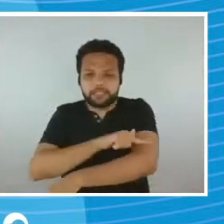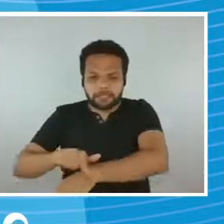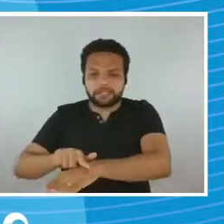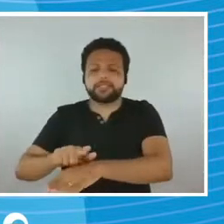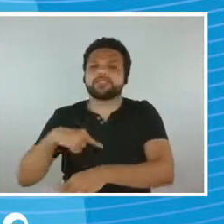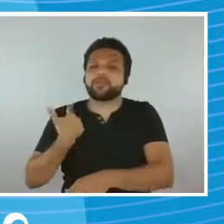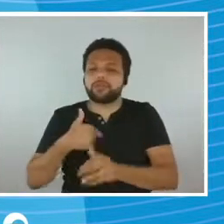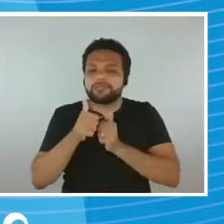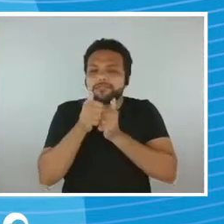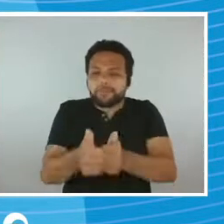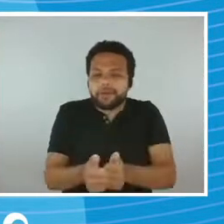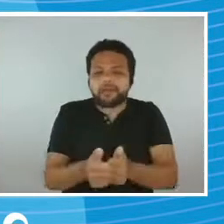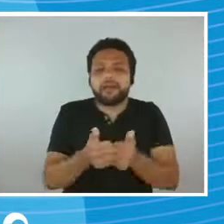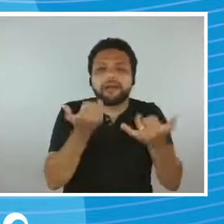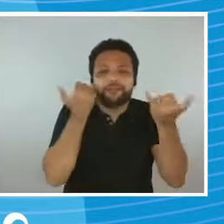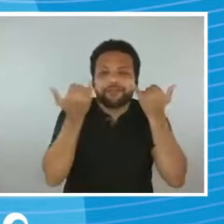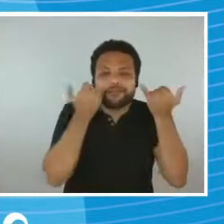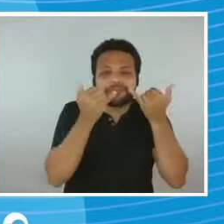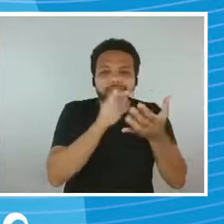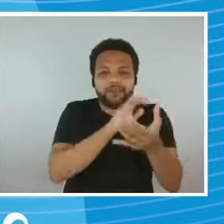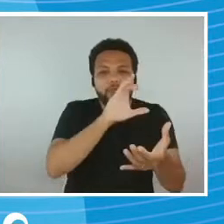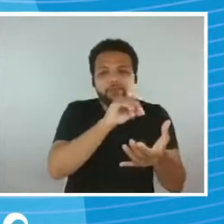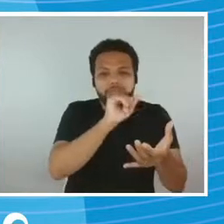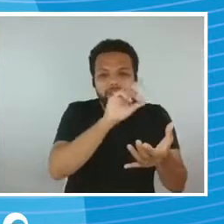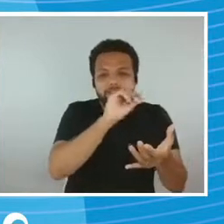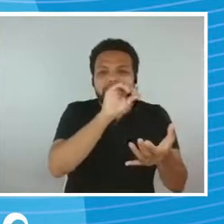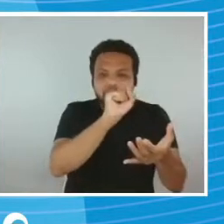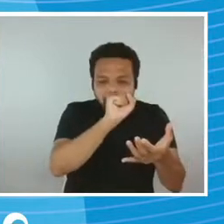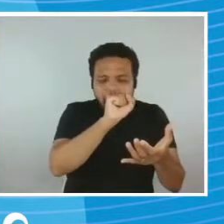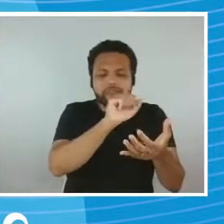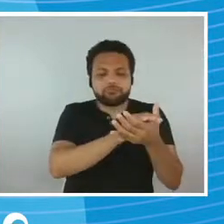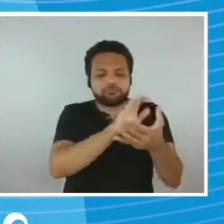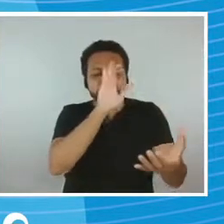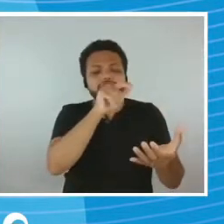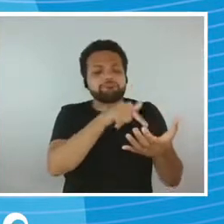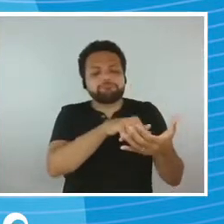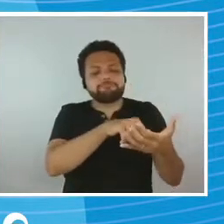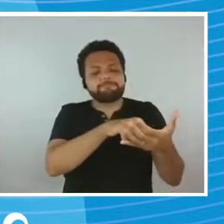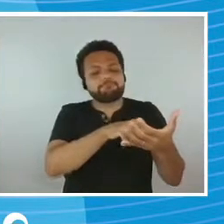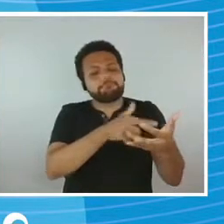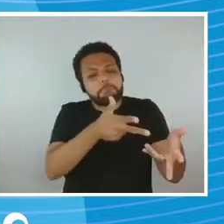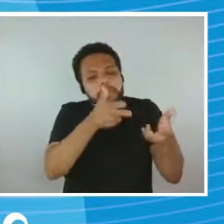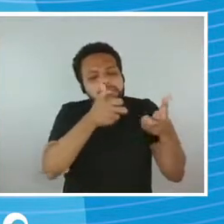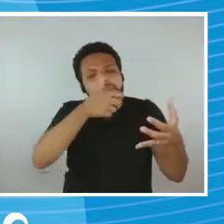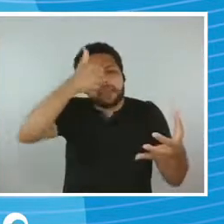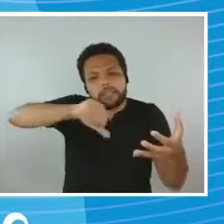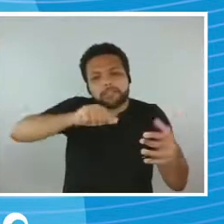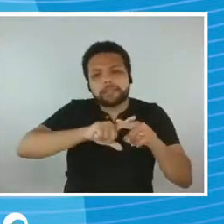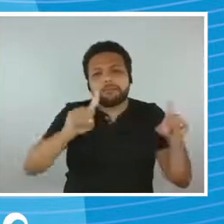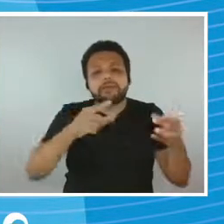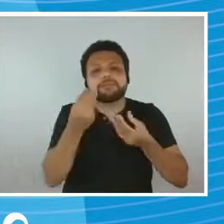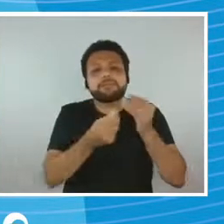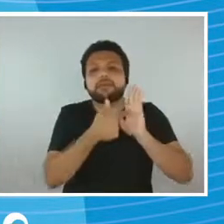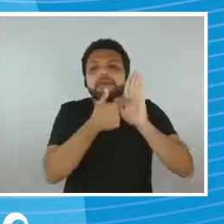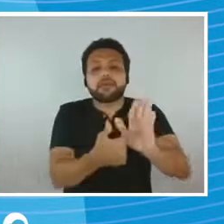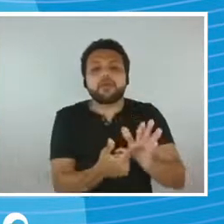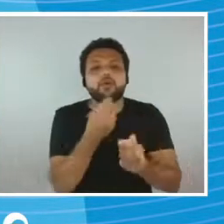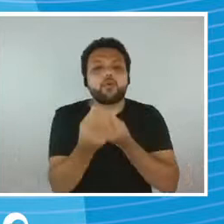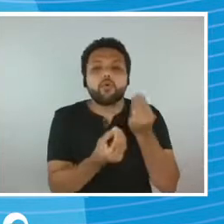também uma inteligibilidade aos dados para que eles possam nortear políticas públicas. A gente começou, então, a analisar o que estava sendo